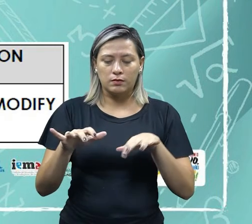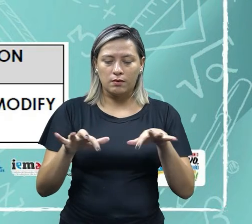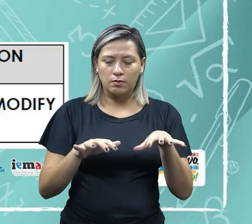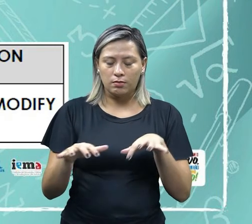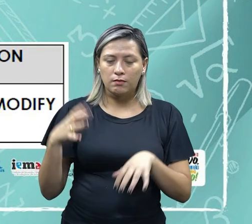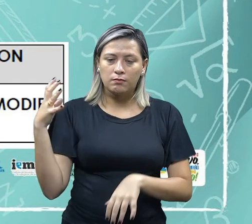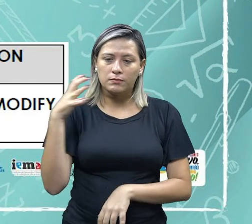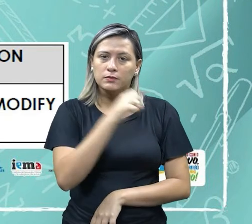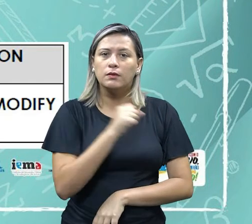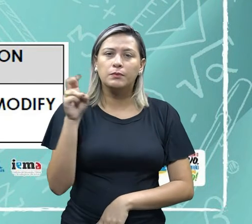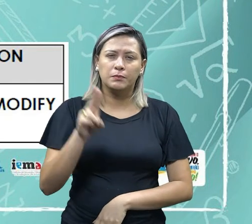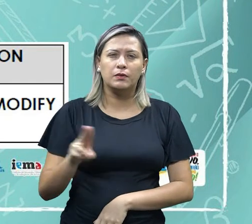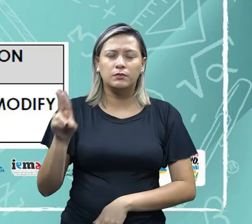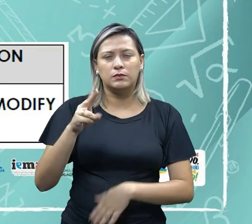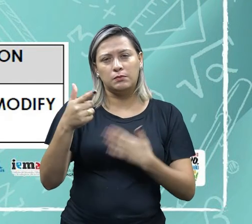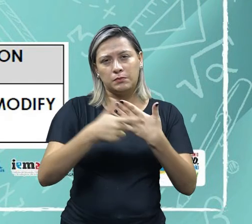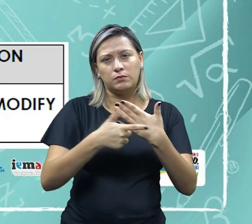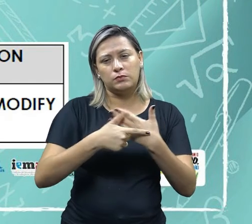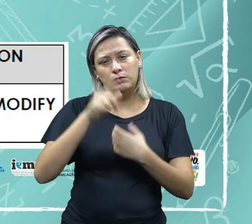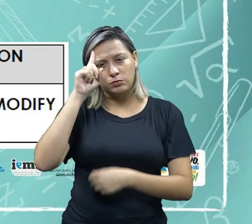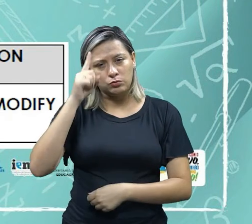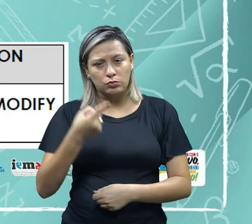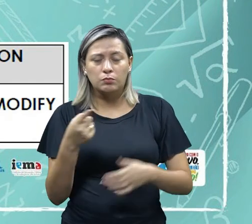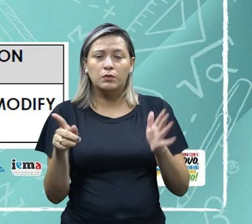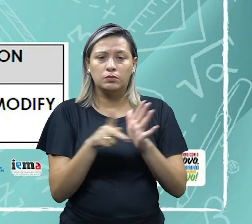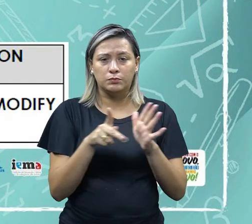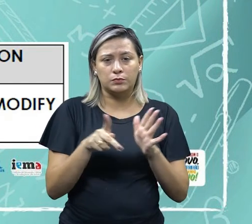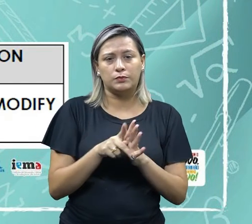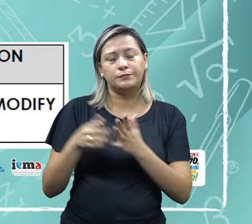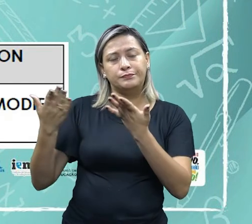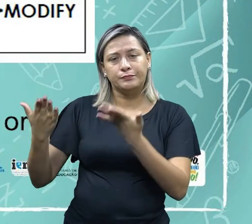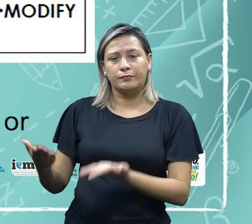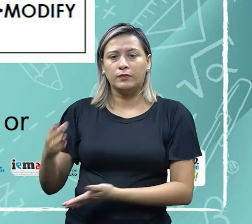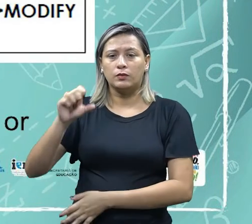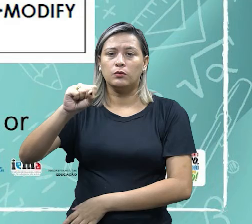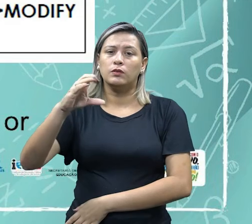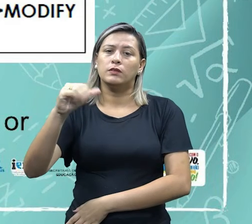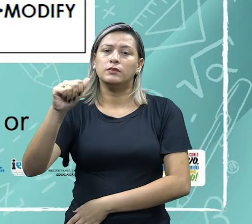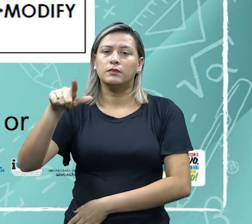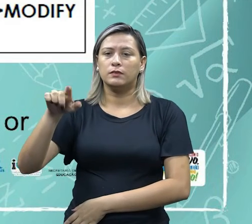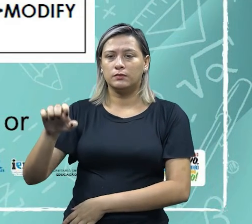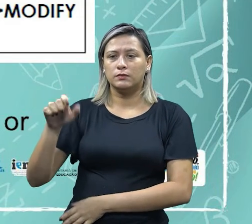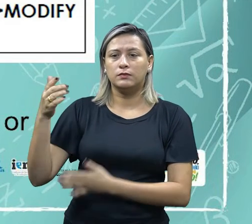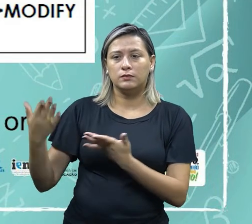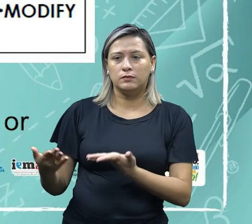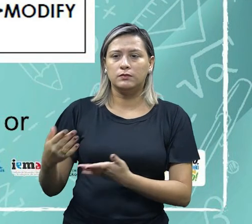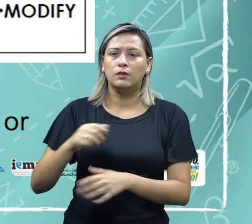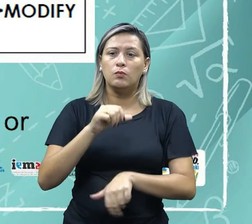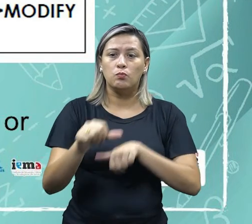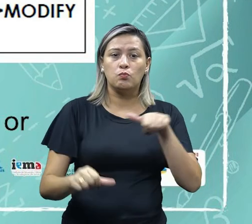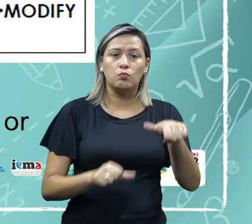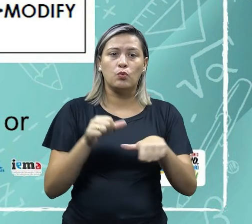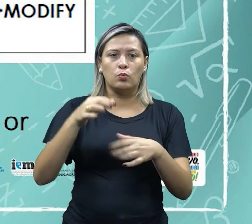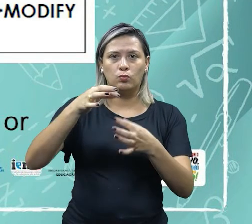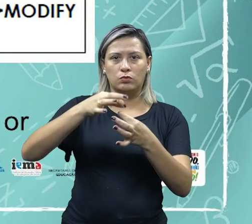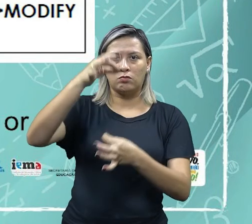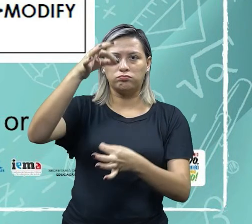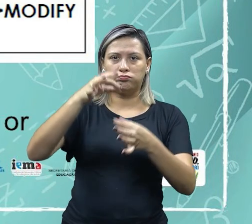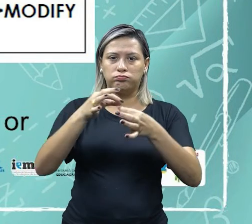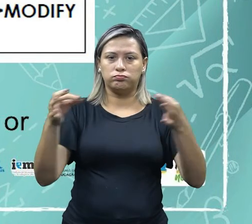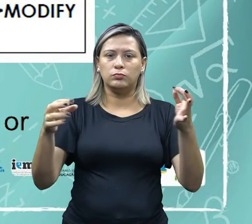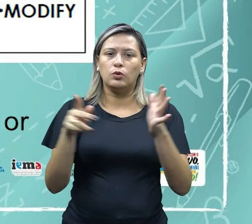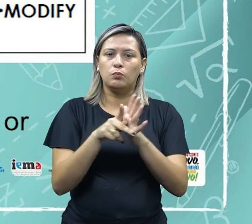e a tecla de atalho que a gente vai utilizar para essas funções de comando. O comando de edição Scale. Este